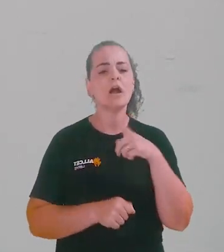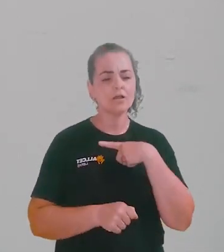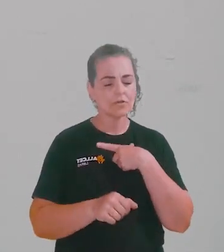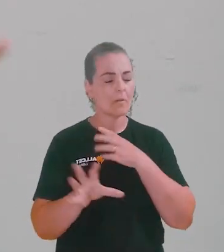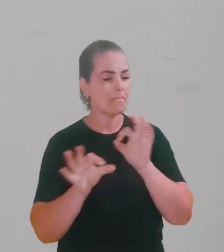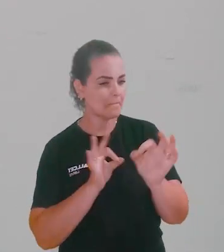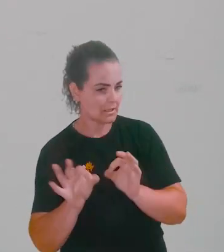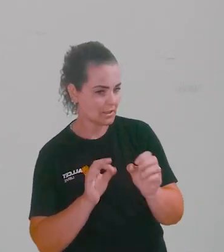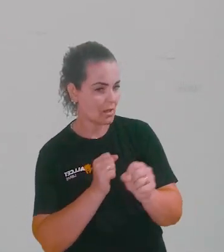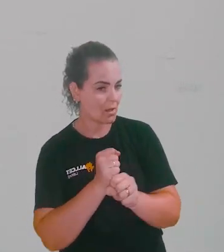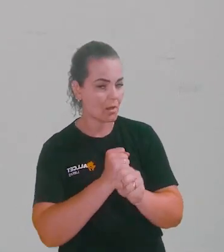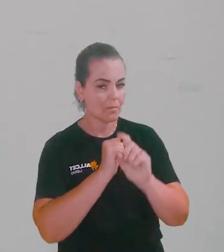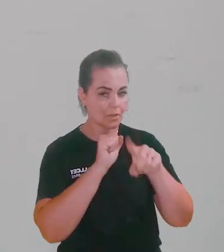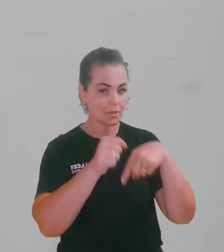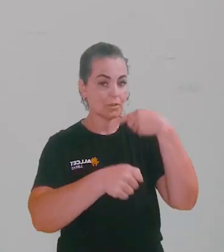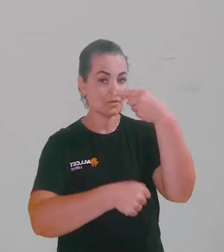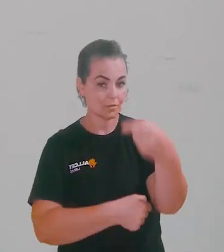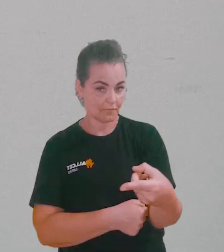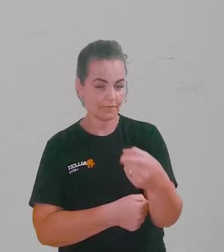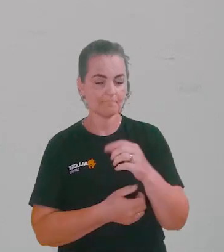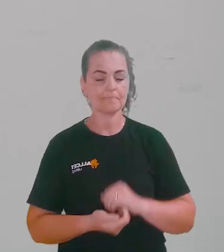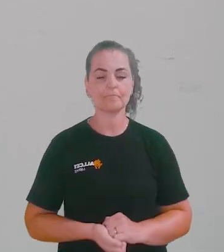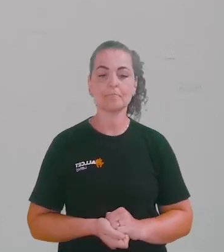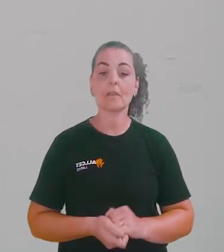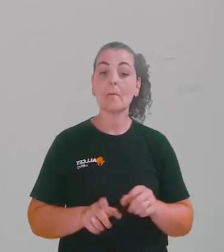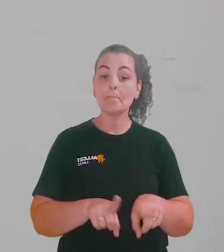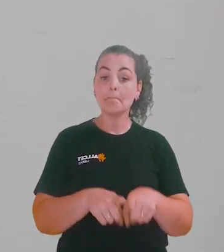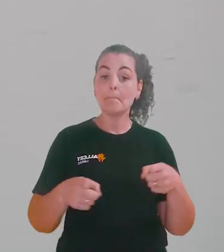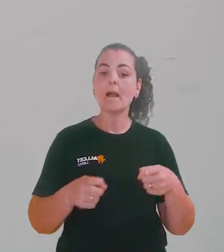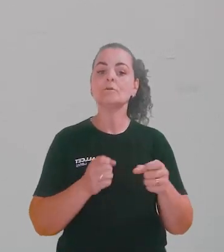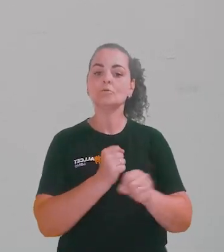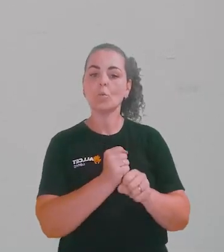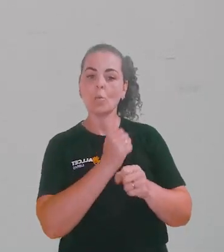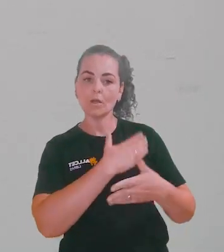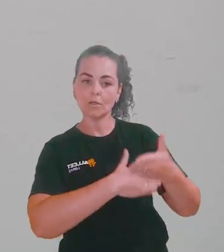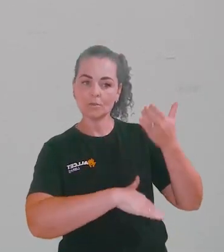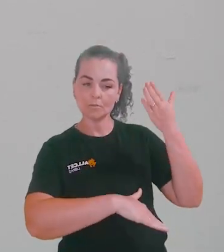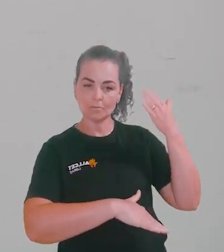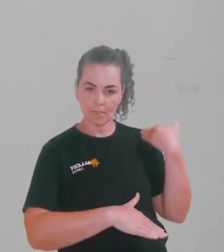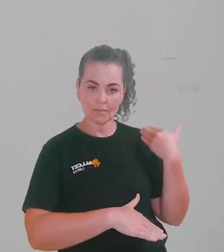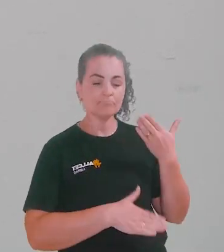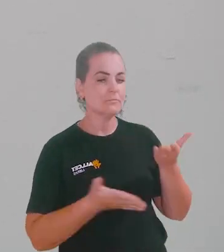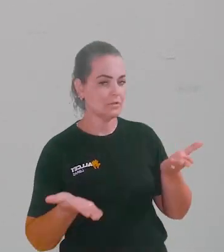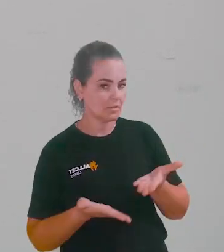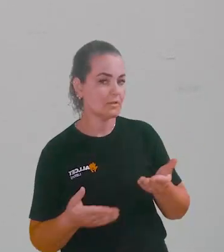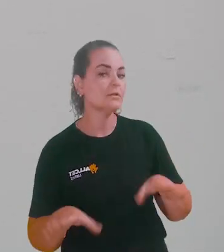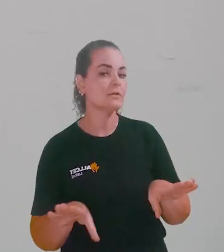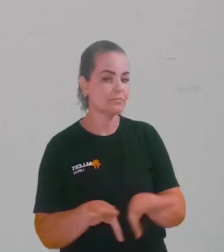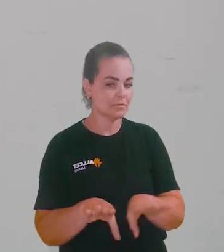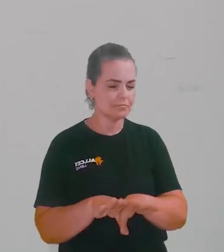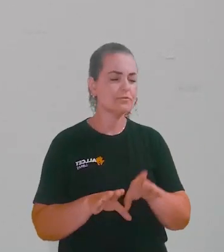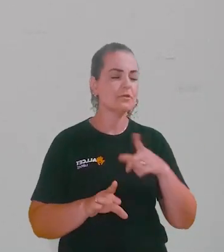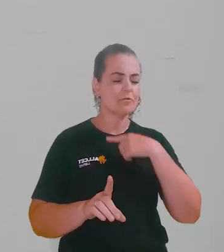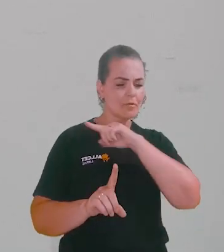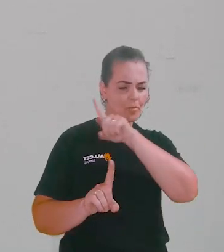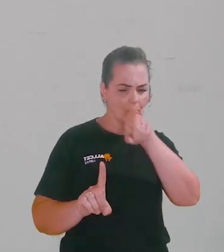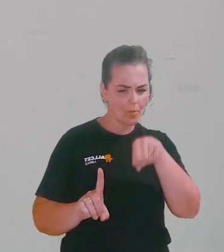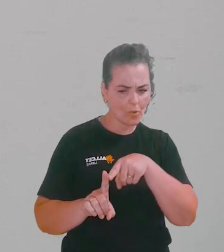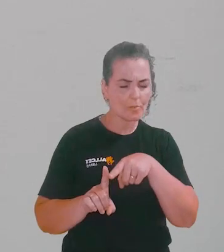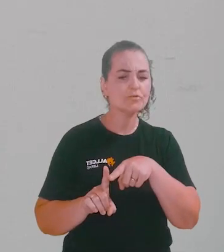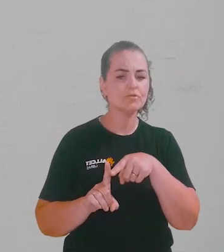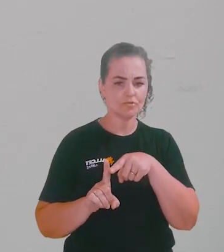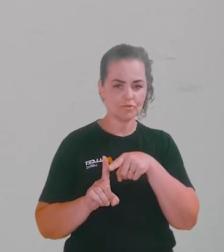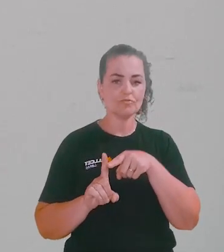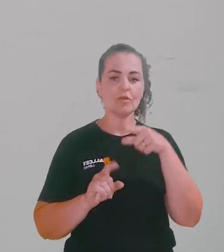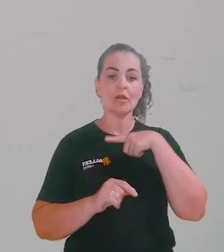já tem o planejamento para o próximo ano, mas nesse ano e no ano de 2022 também a gente teve algumas ações bem